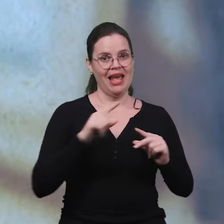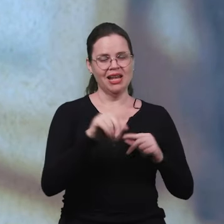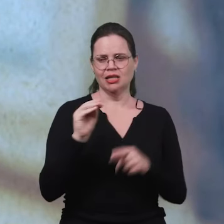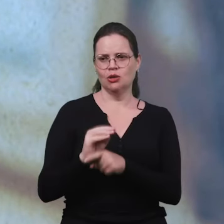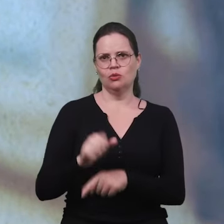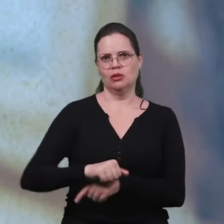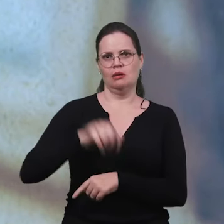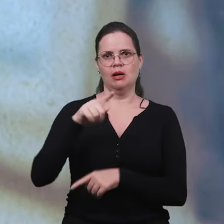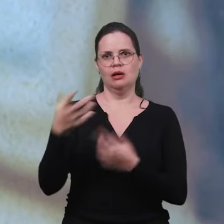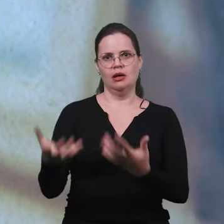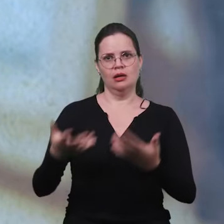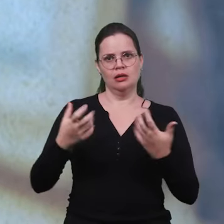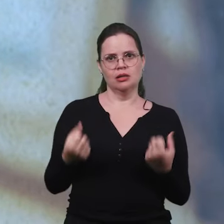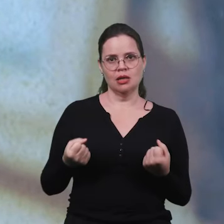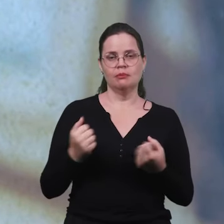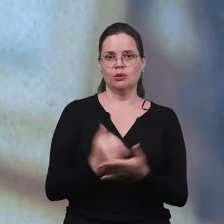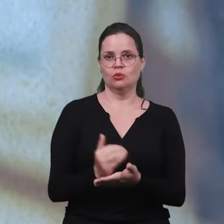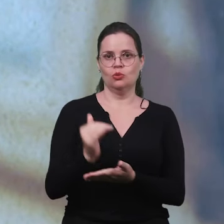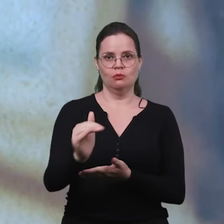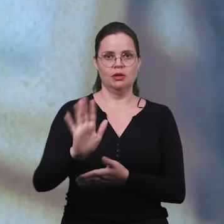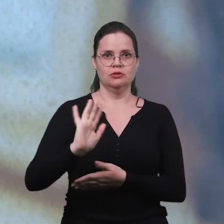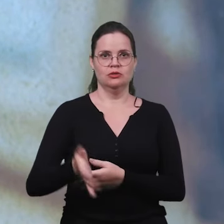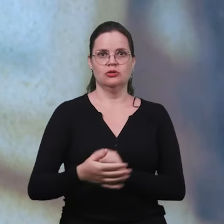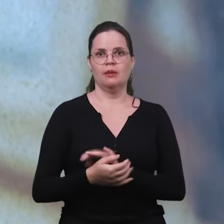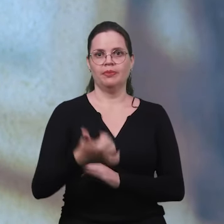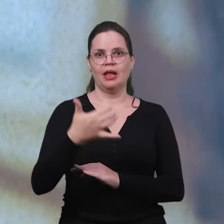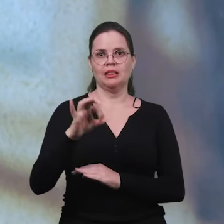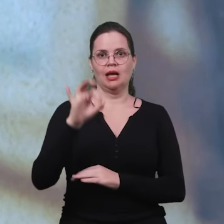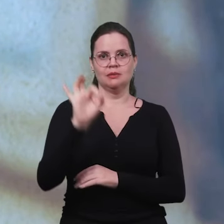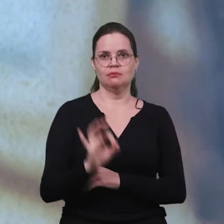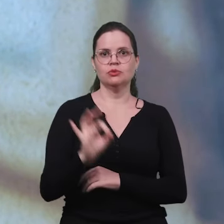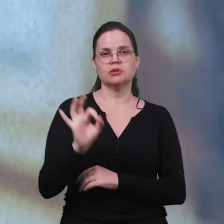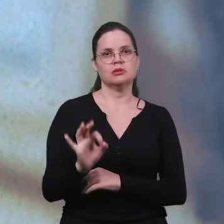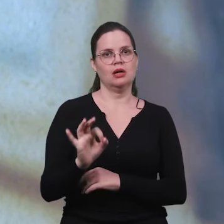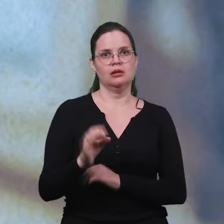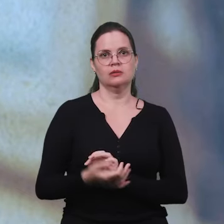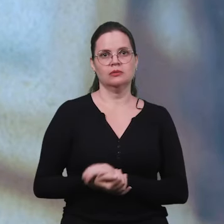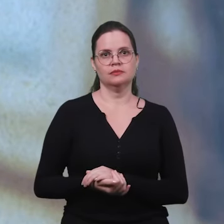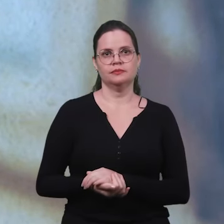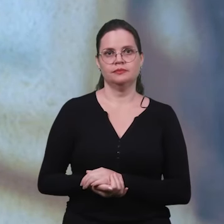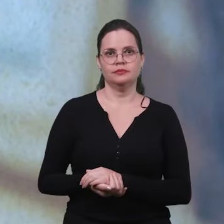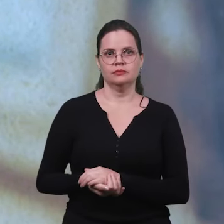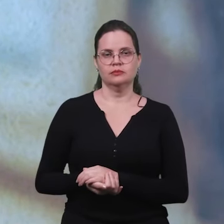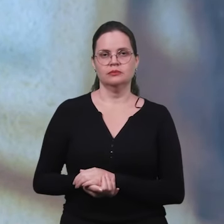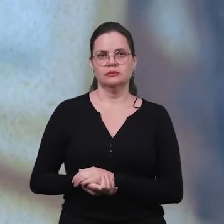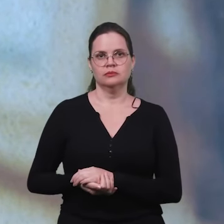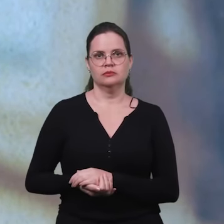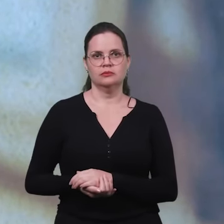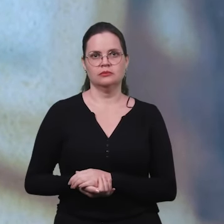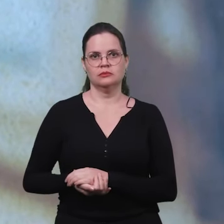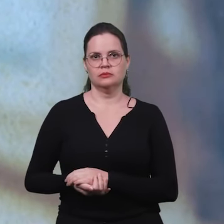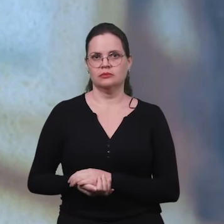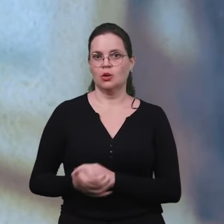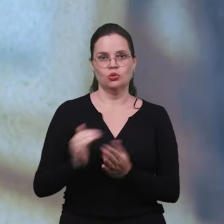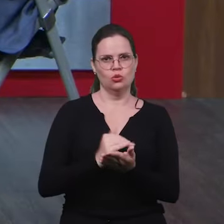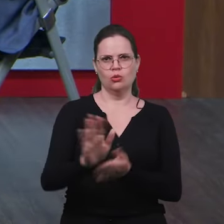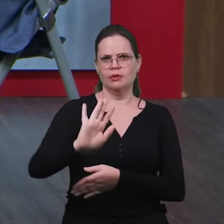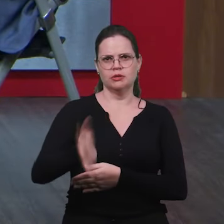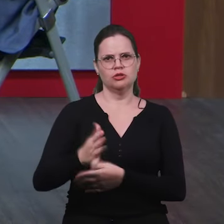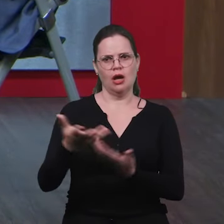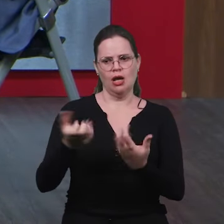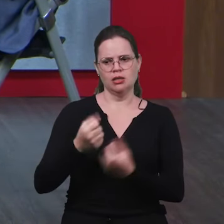digamos assim, receber logo no início do inventário 10% da sua cota hereditária. E Logo no